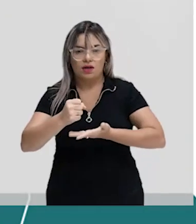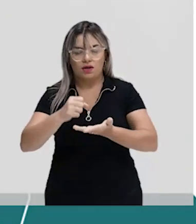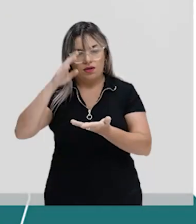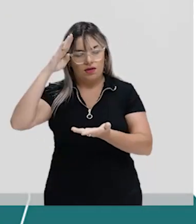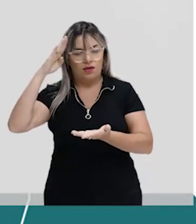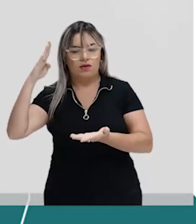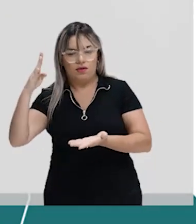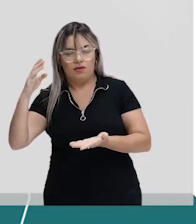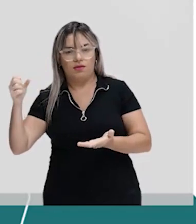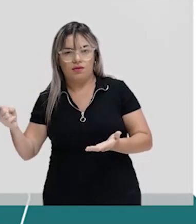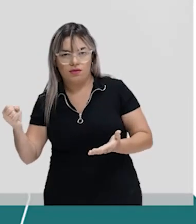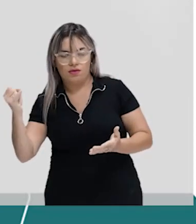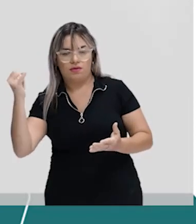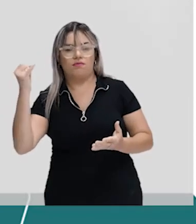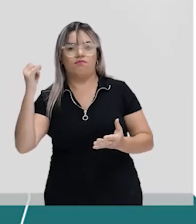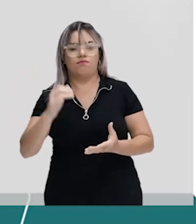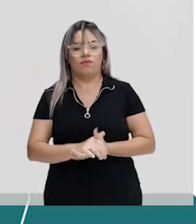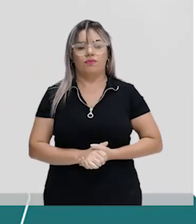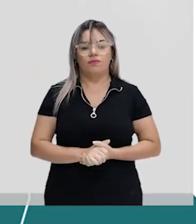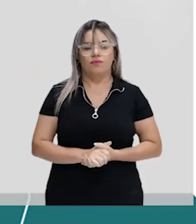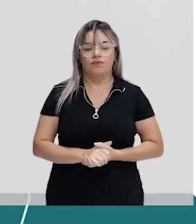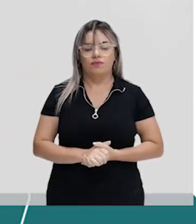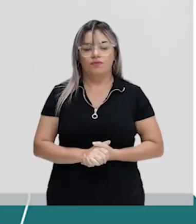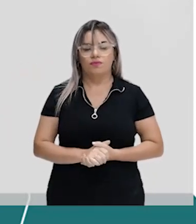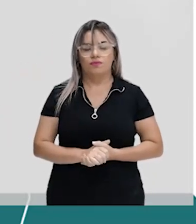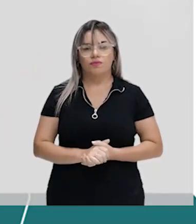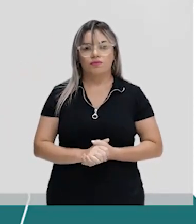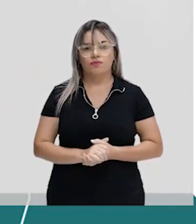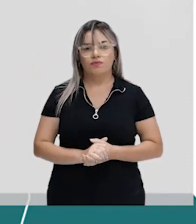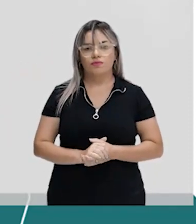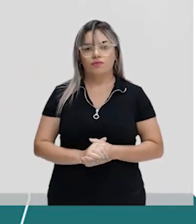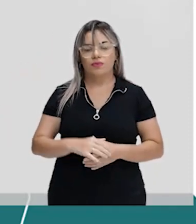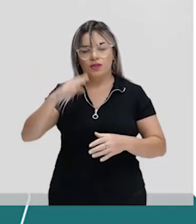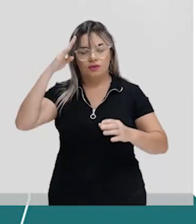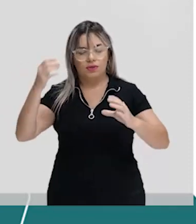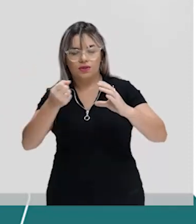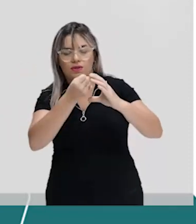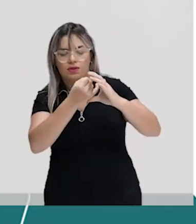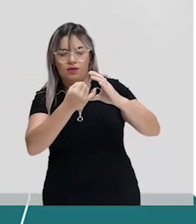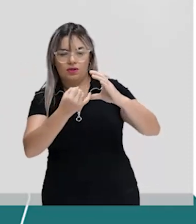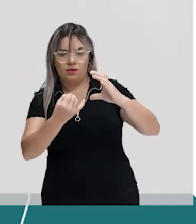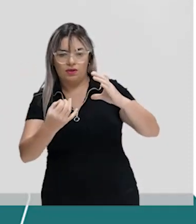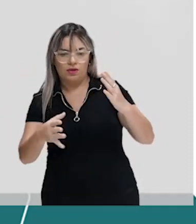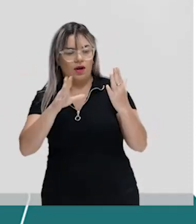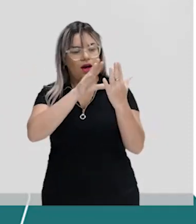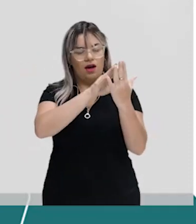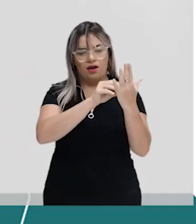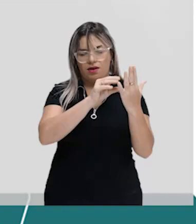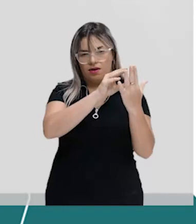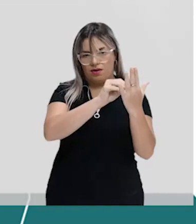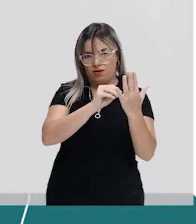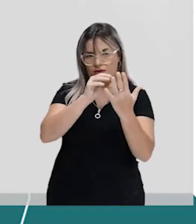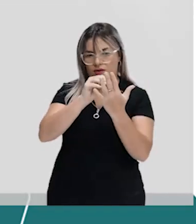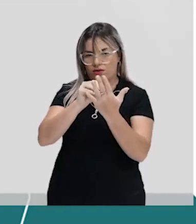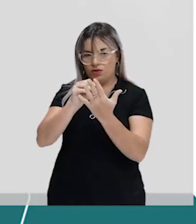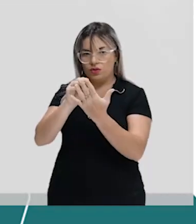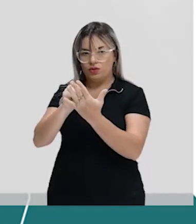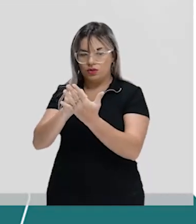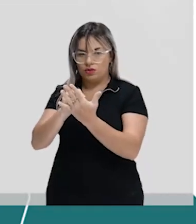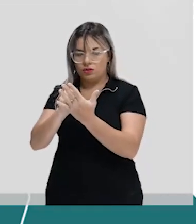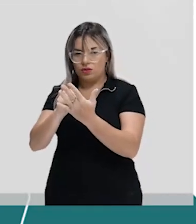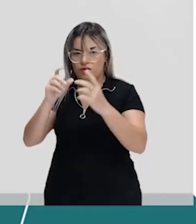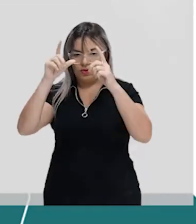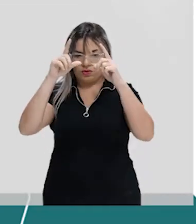principal característica consiste em quê? Imitação dos modelos greco-romanos, modelos clássicos. E dessa forma busca